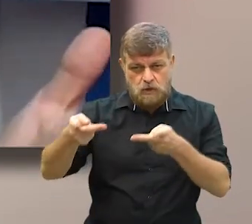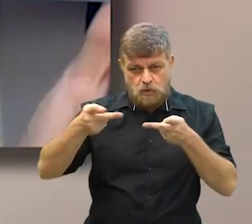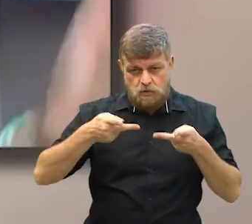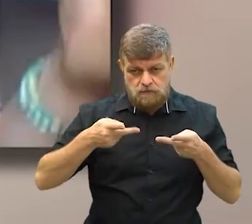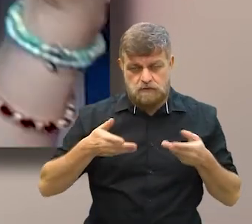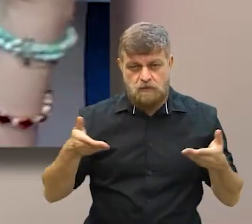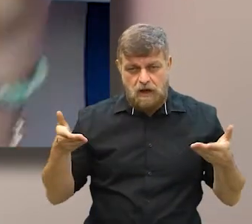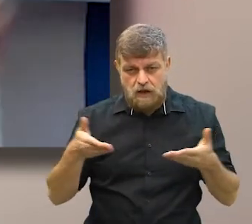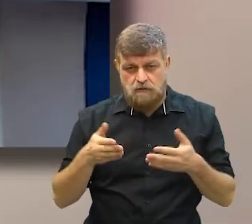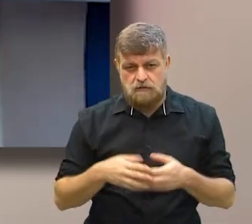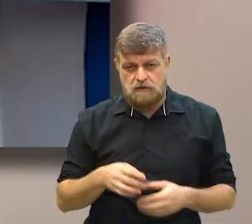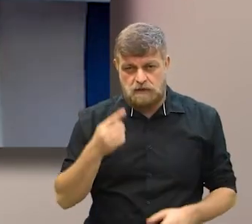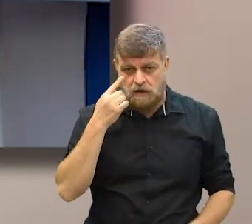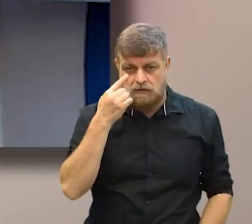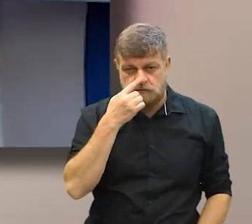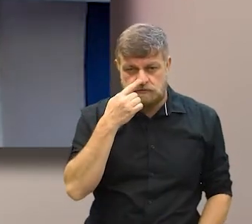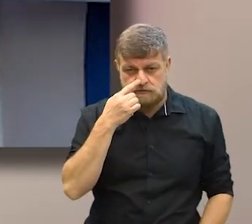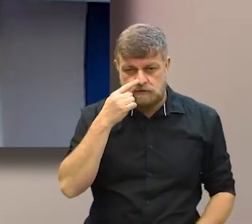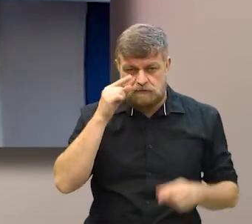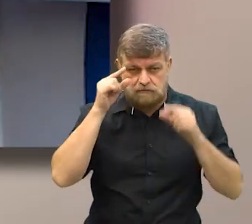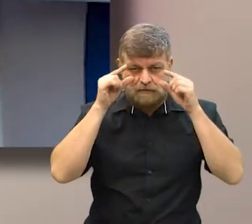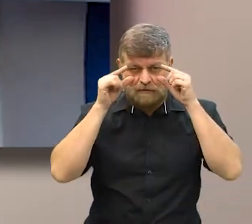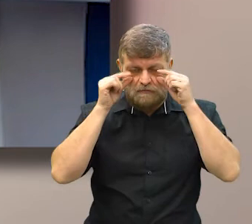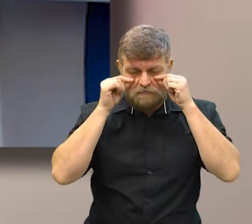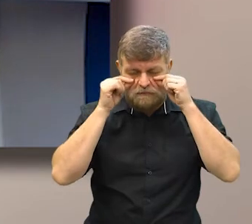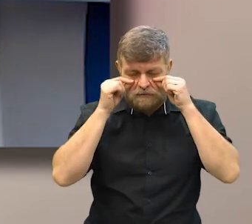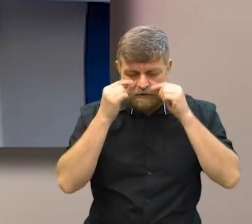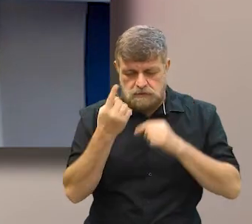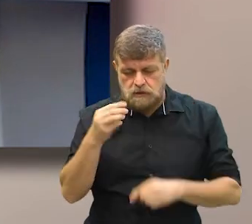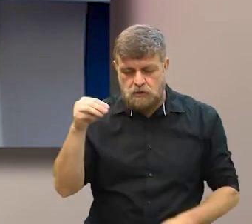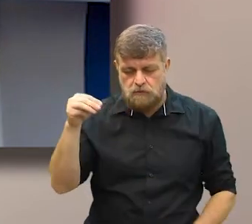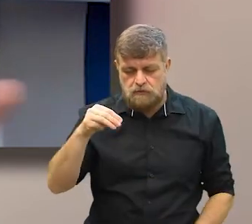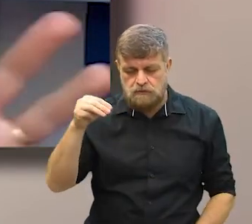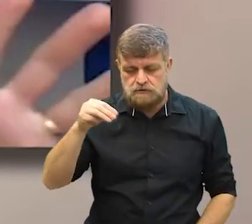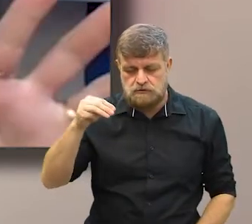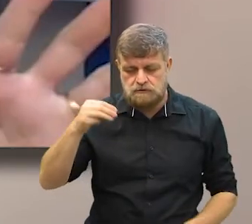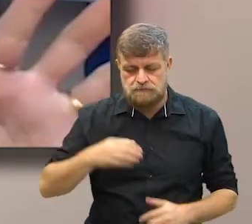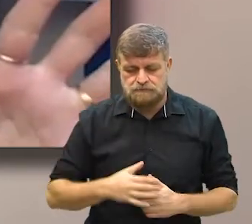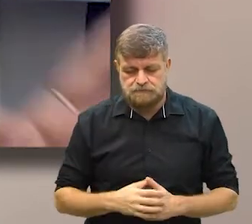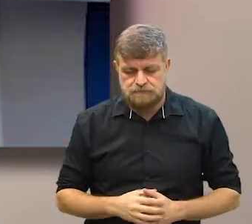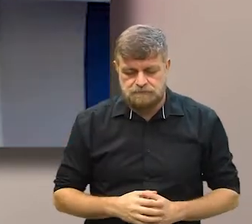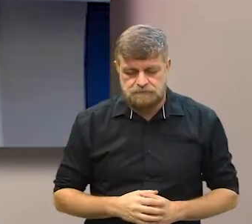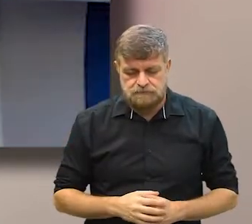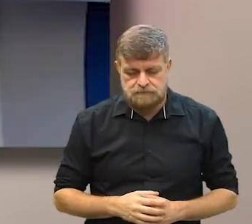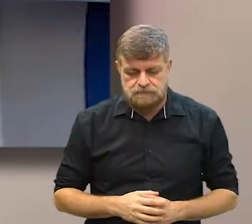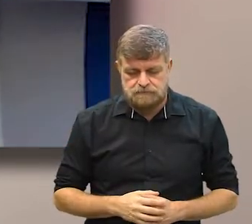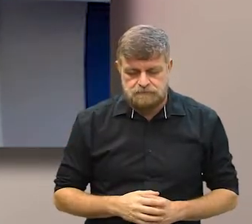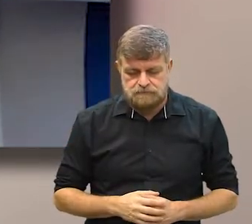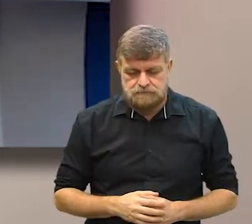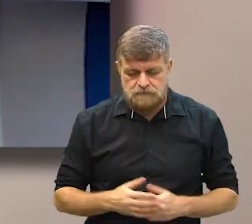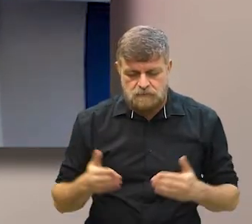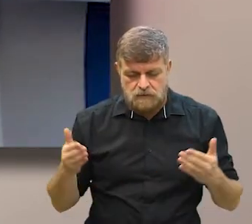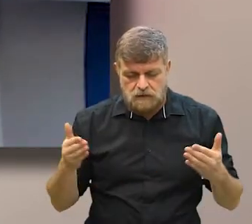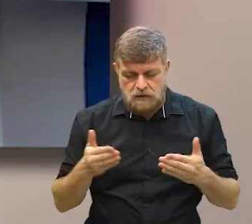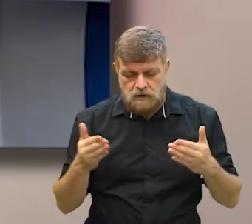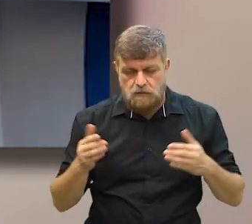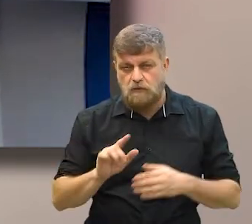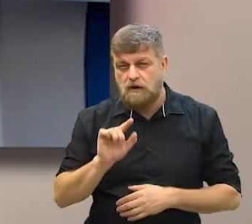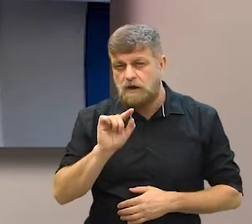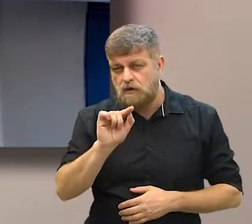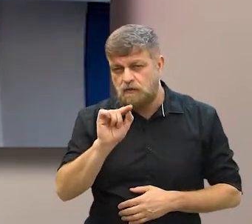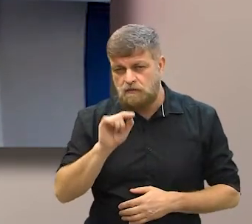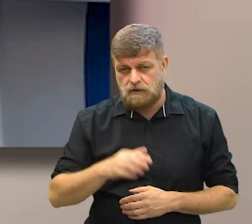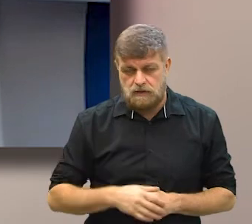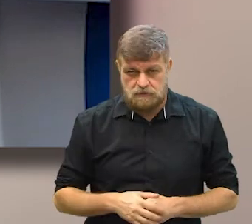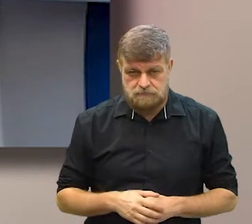convido para fechar os olhos, um minutinho, um pouquinho, e agora